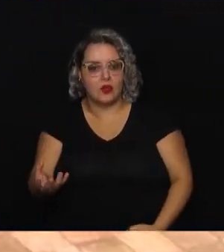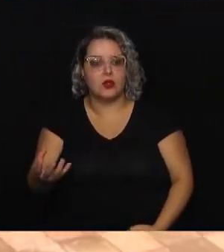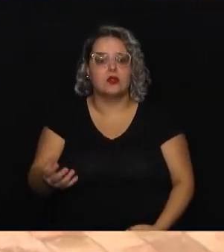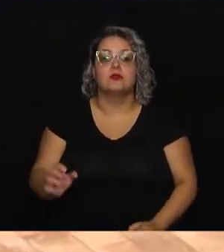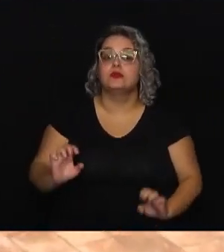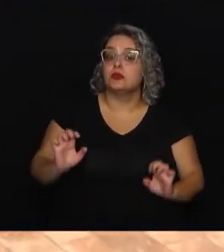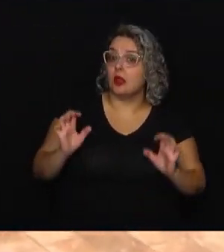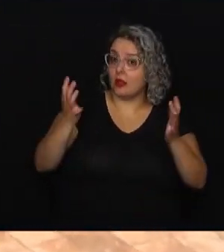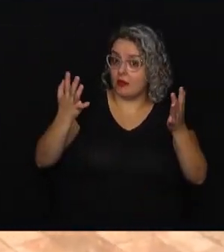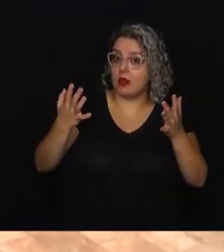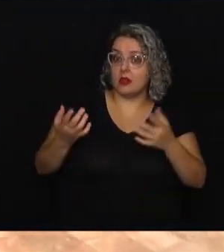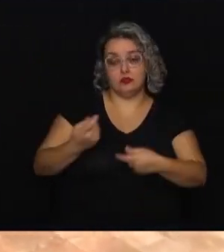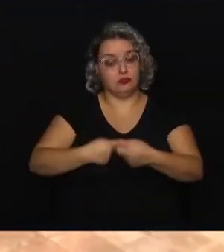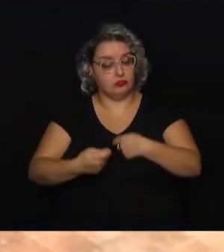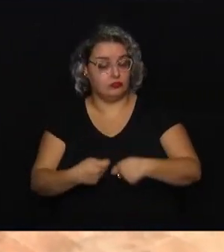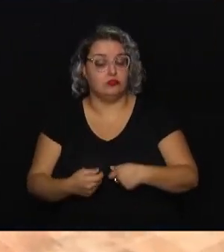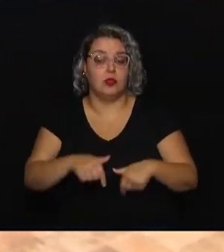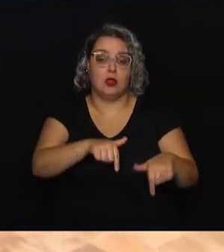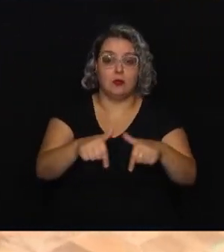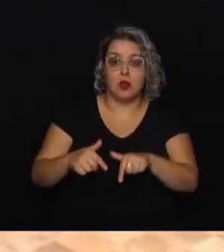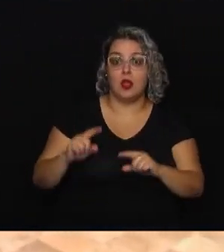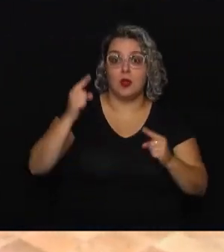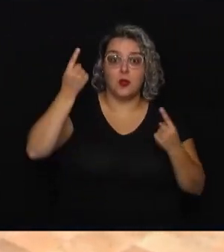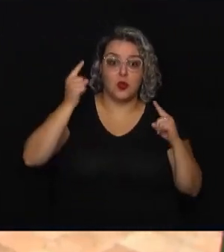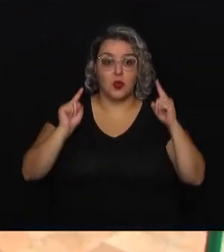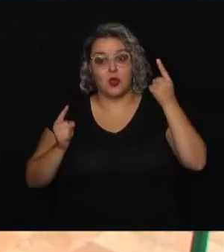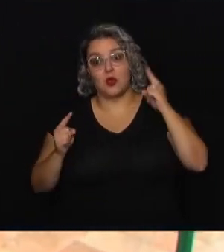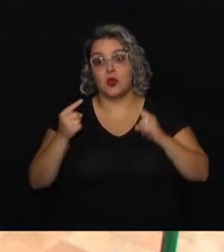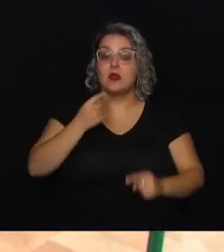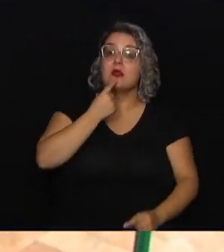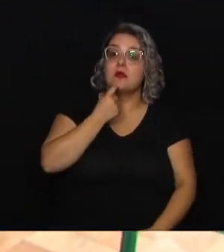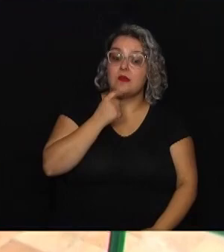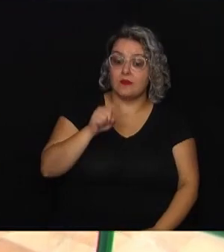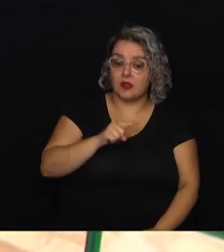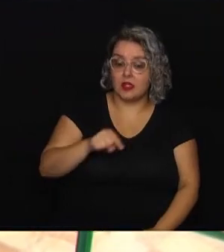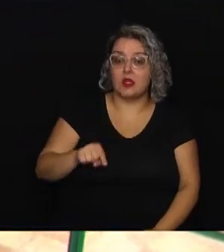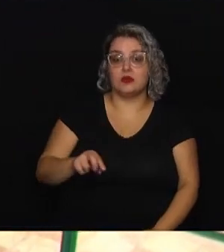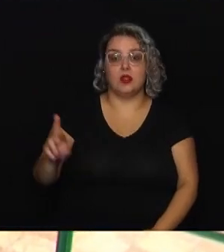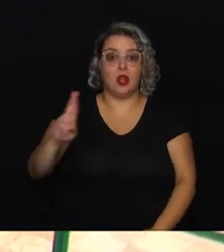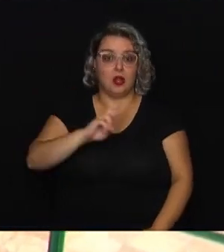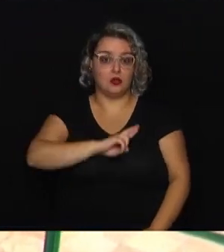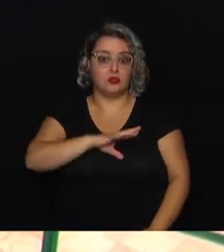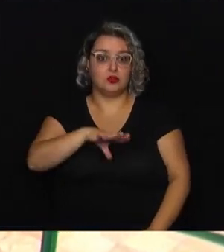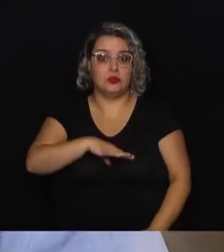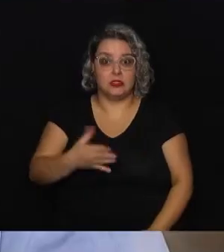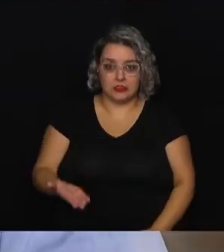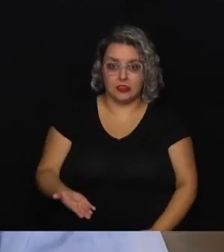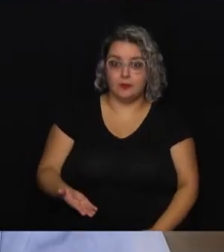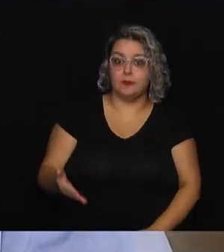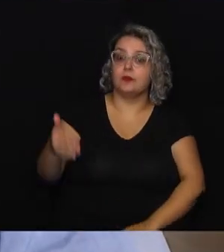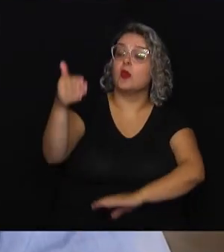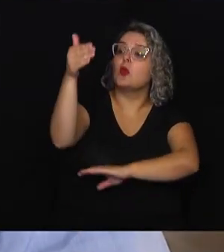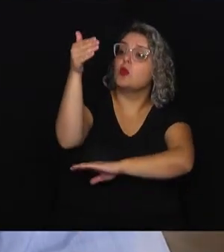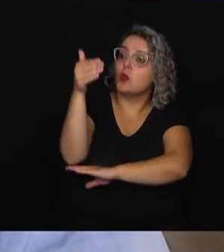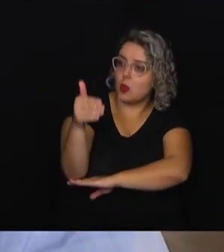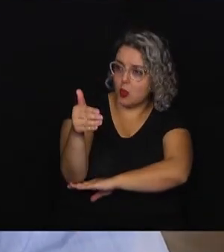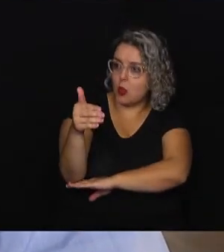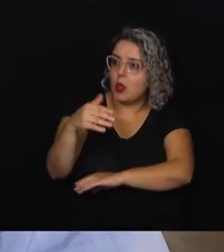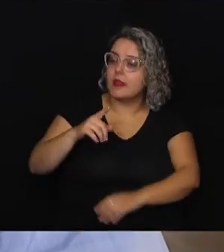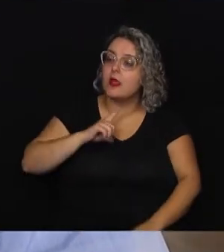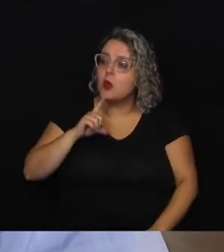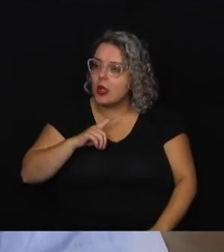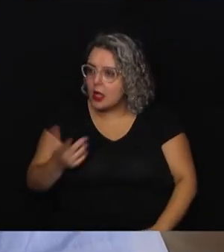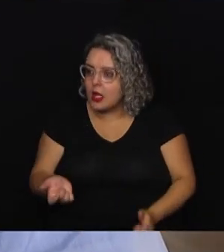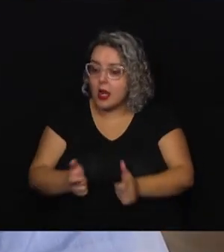de negócios, carnaval e feriados religiosos na cidade. Hotéis que têm